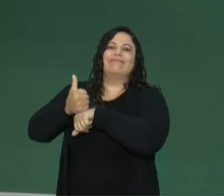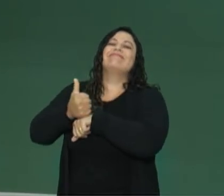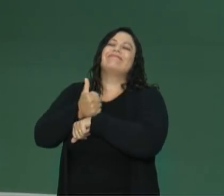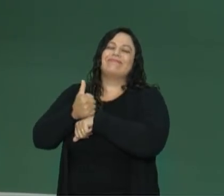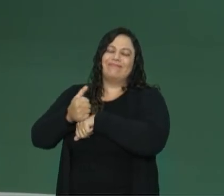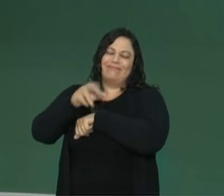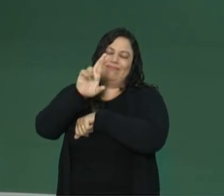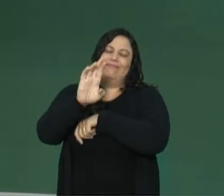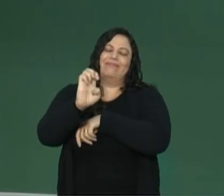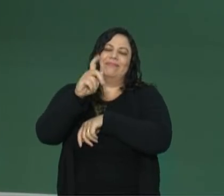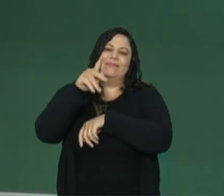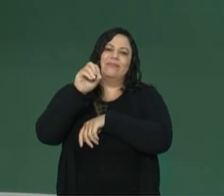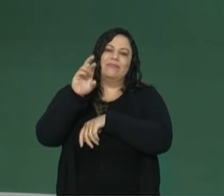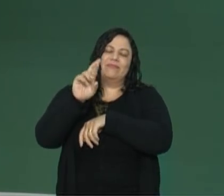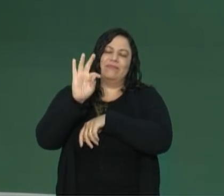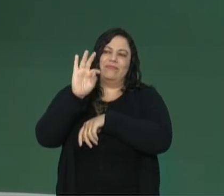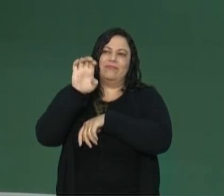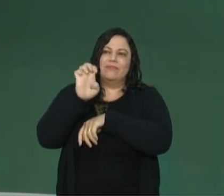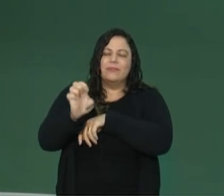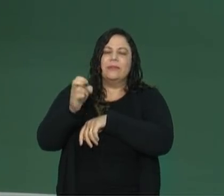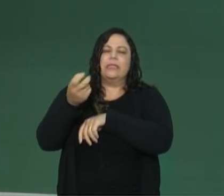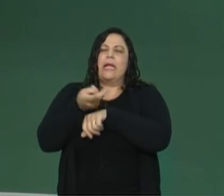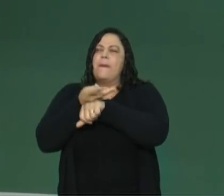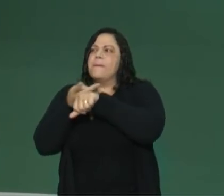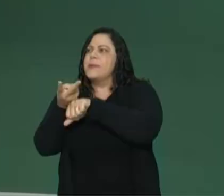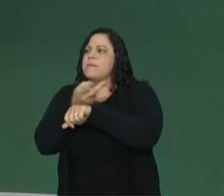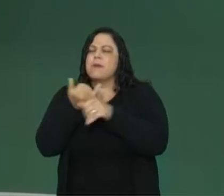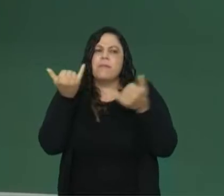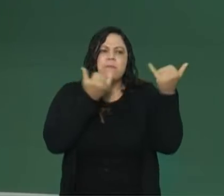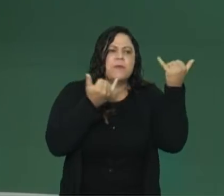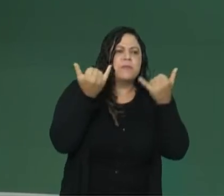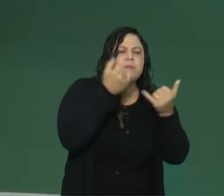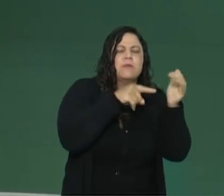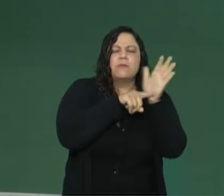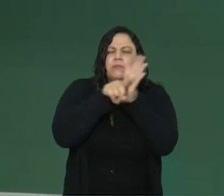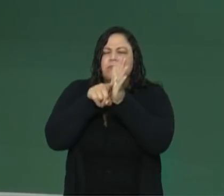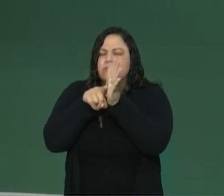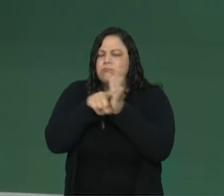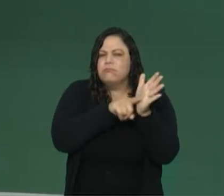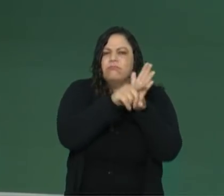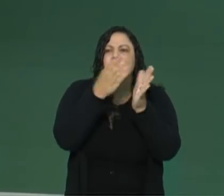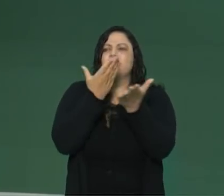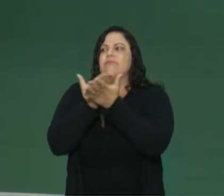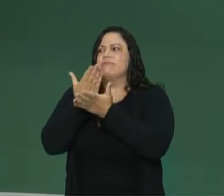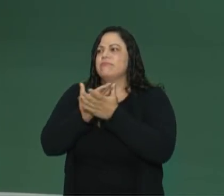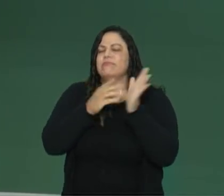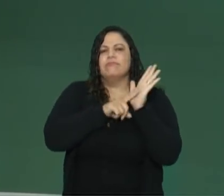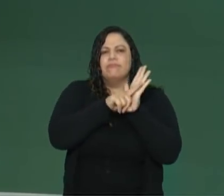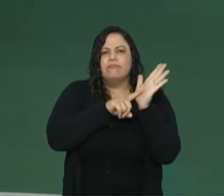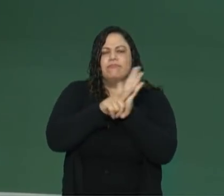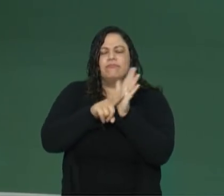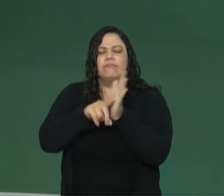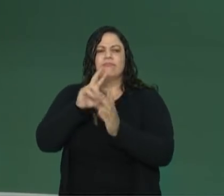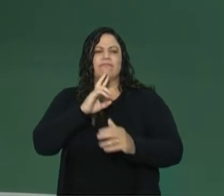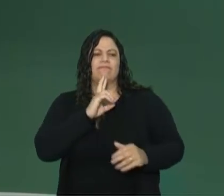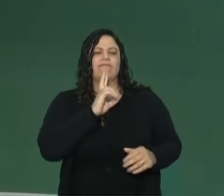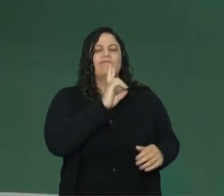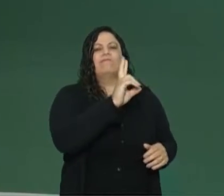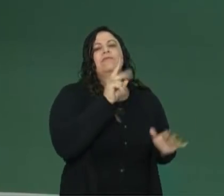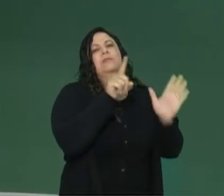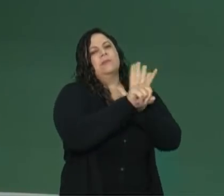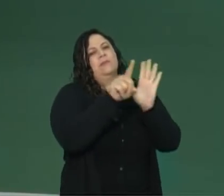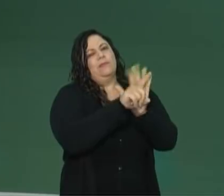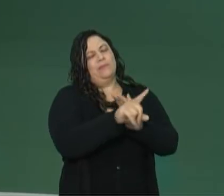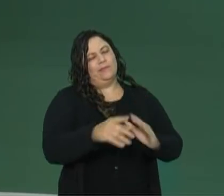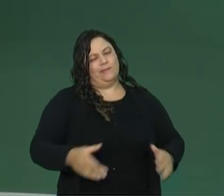procurar informações, vai estudar, vai procurar fontes, né? Para responder aquela questão ali,